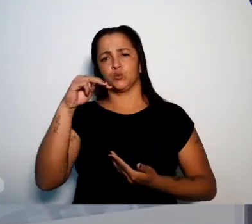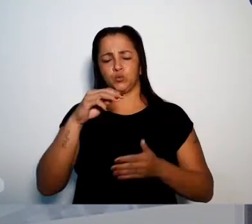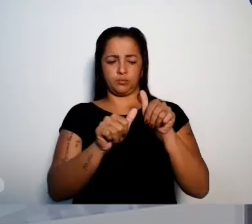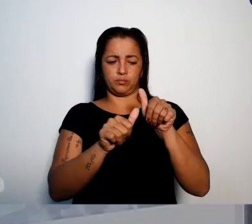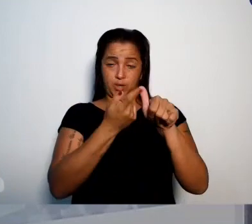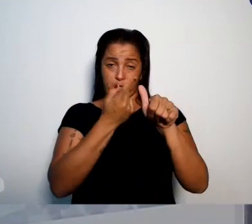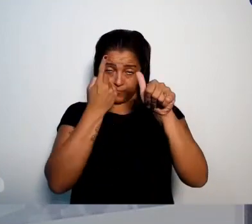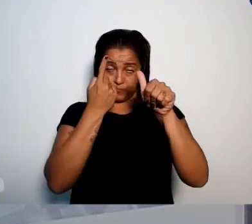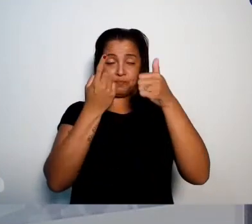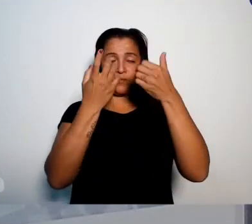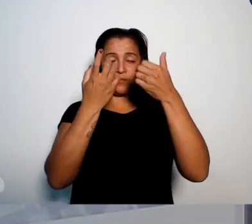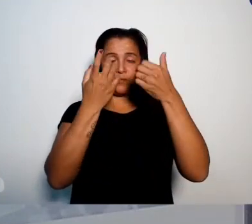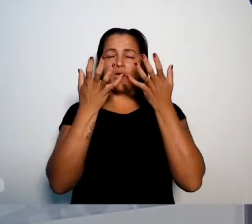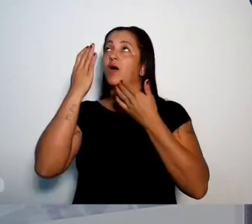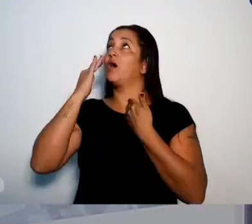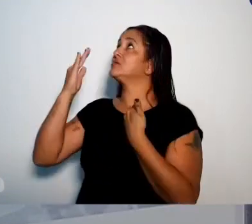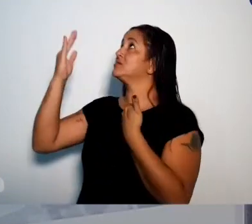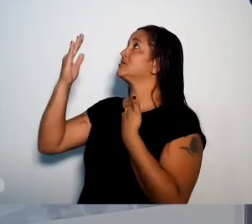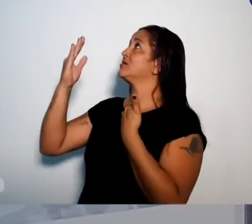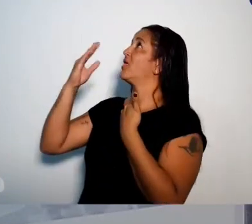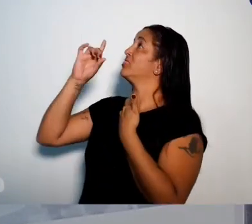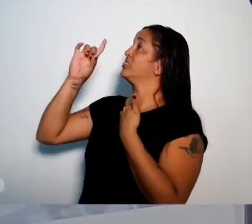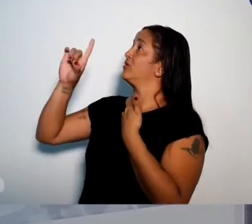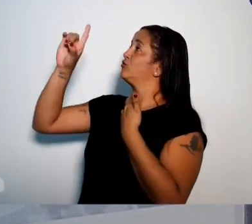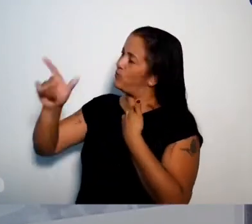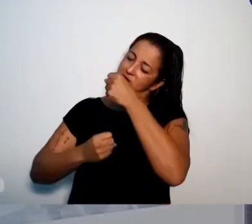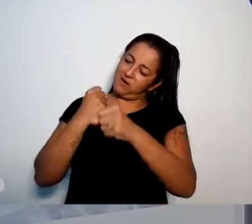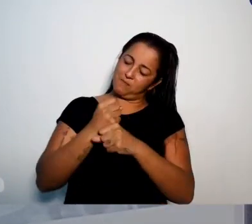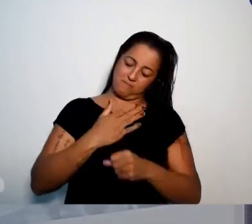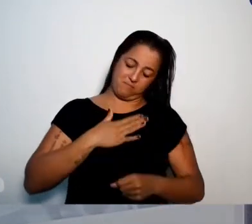por mais um ano da minha vida,